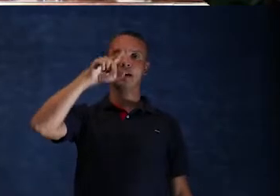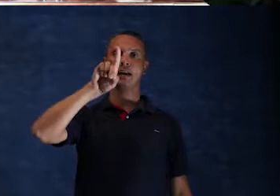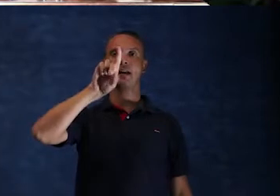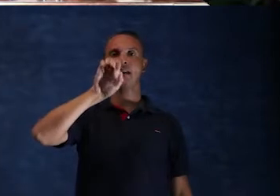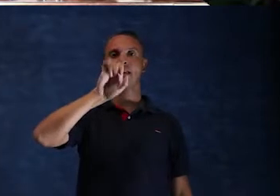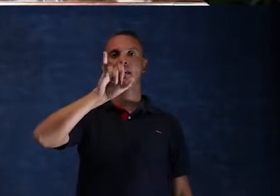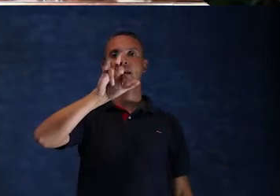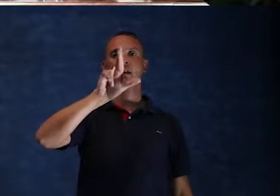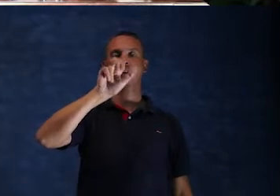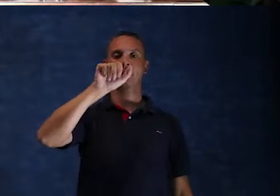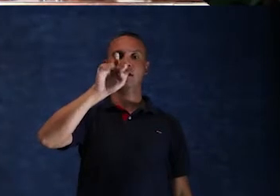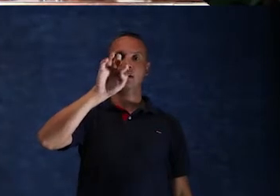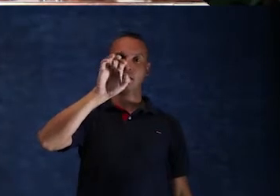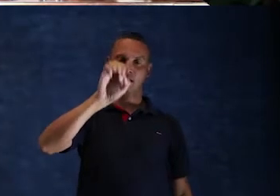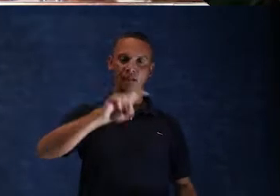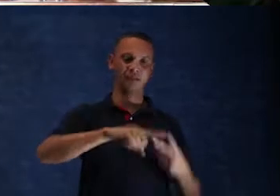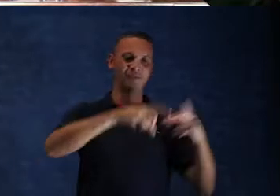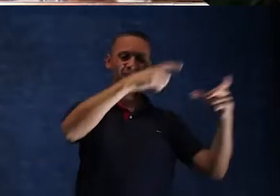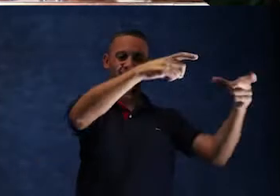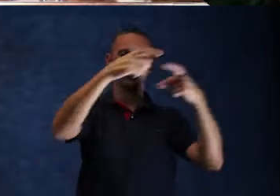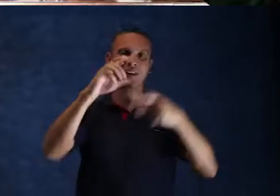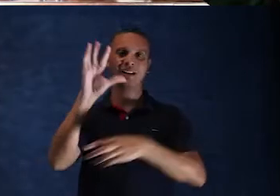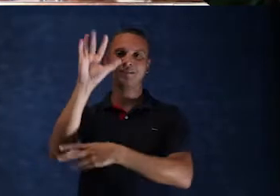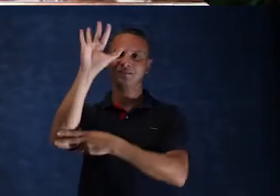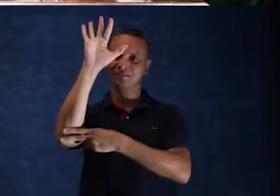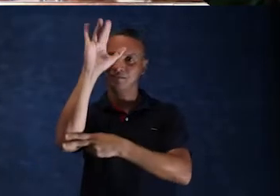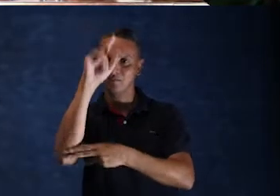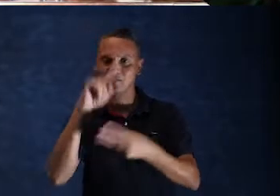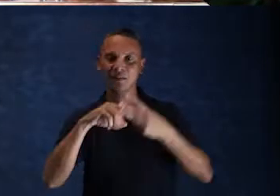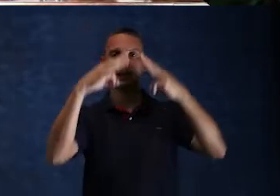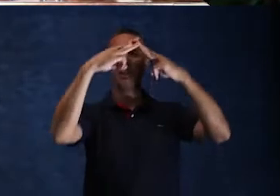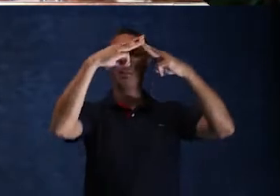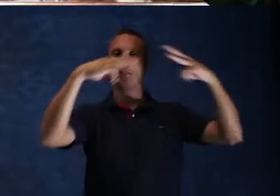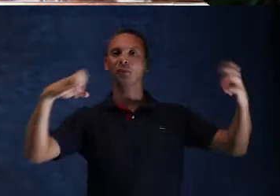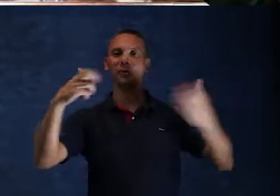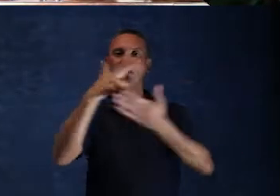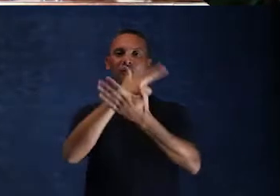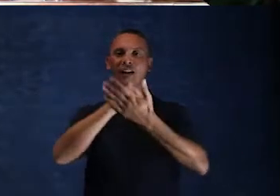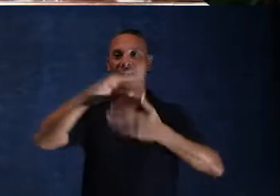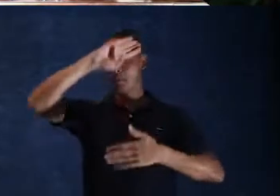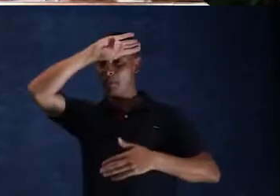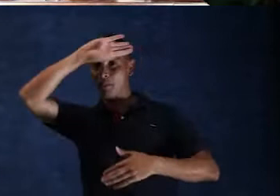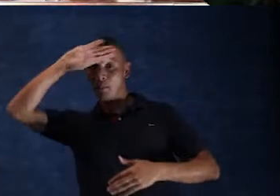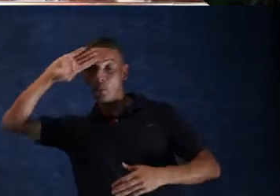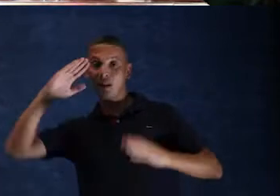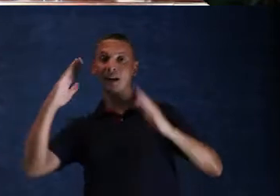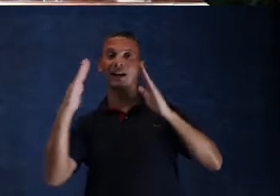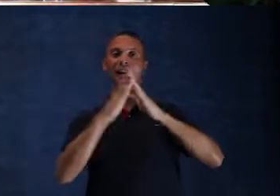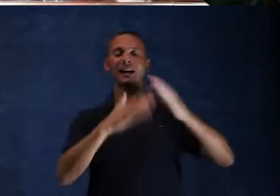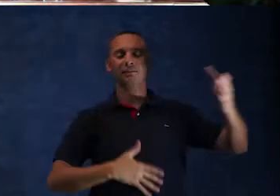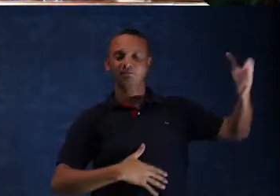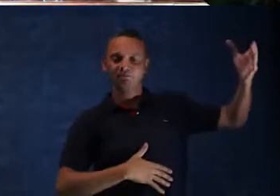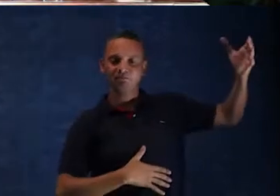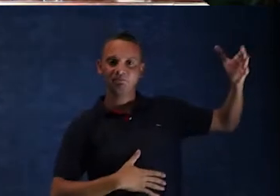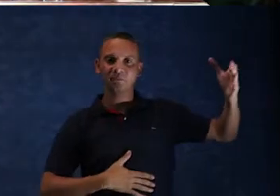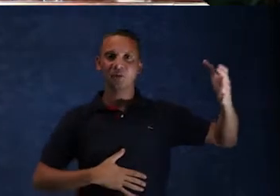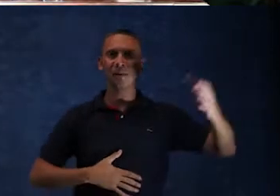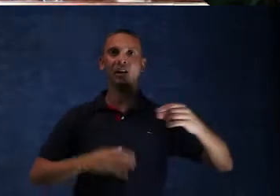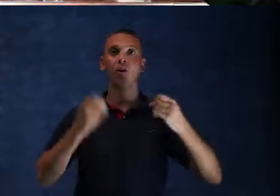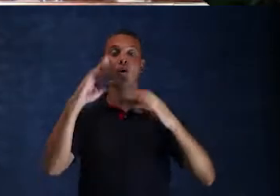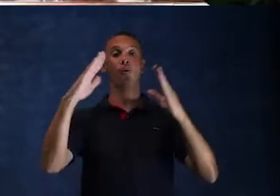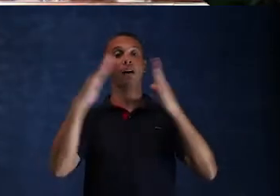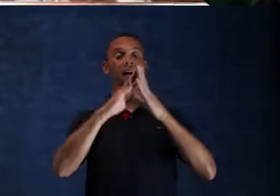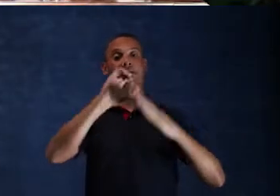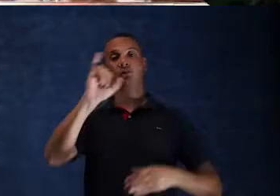outros espaços, como a UFMG, o Museu de Arte da Pampulha, a Casa do Baile, ou a Casa de Juscelino Kubitschek, vêm